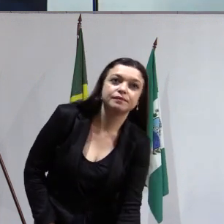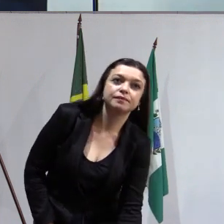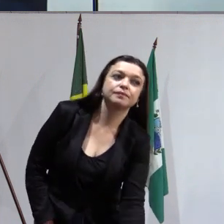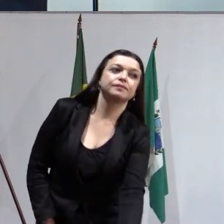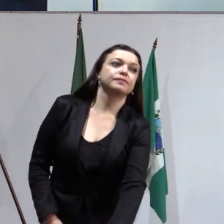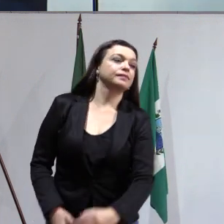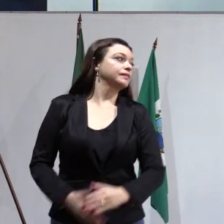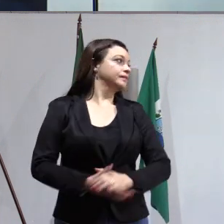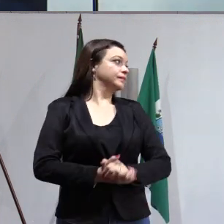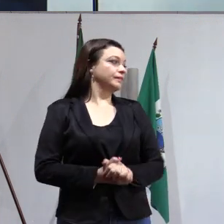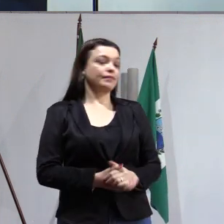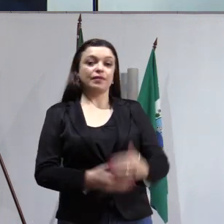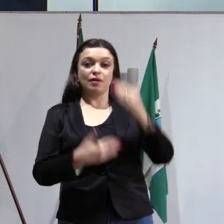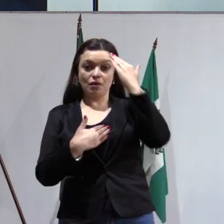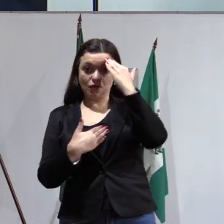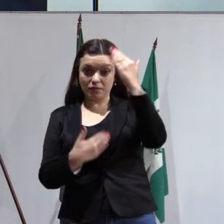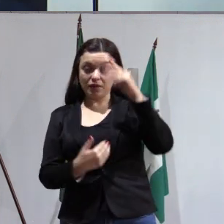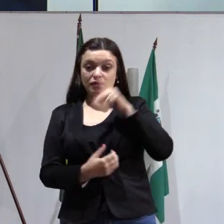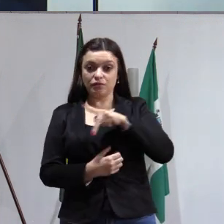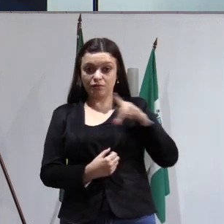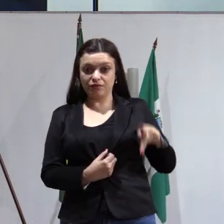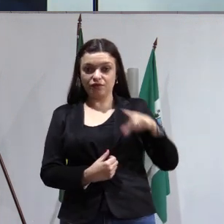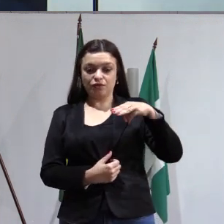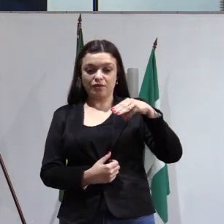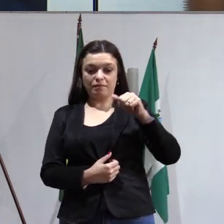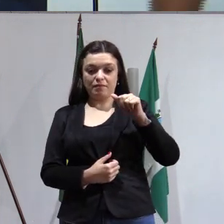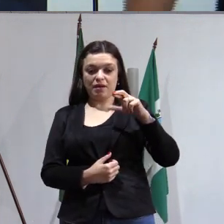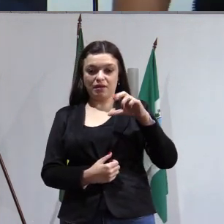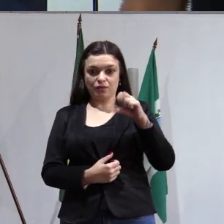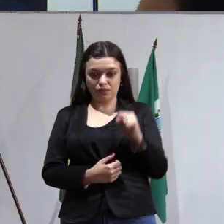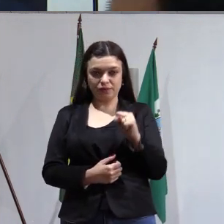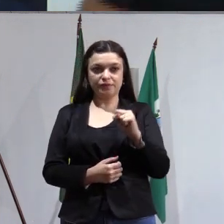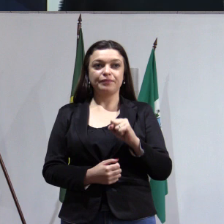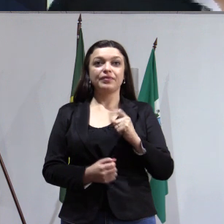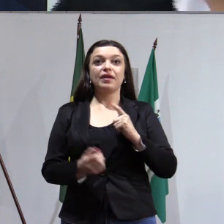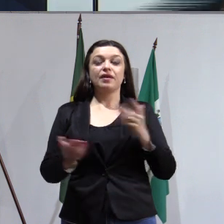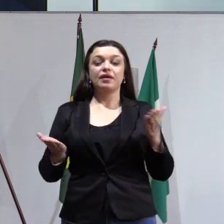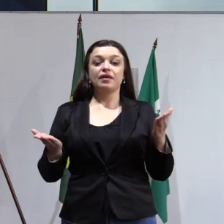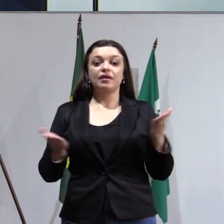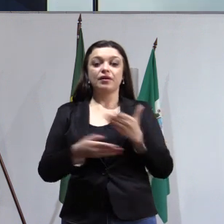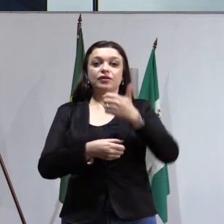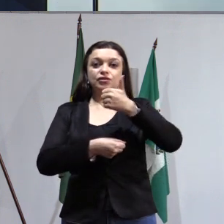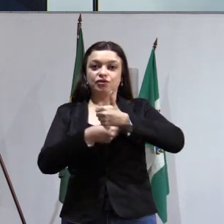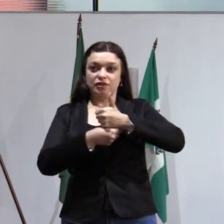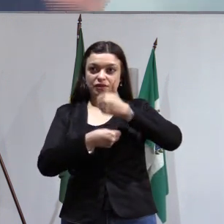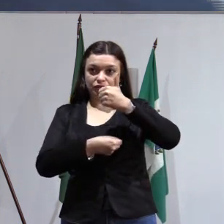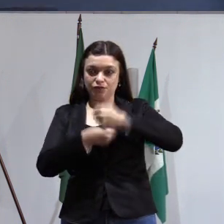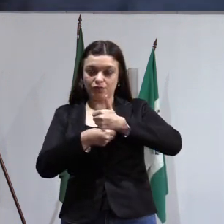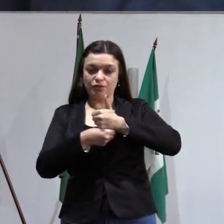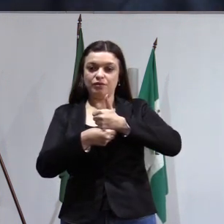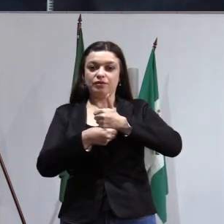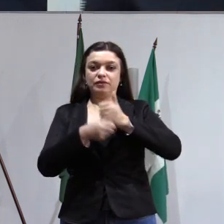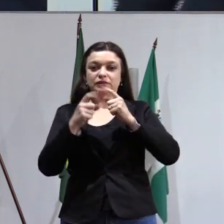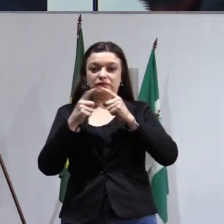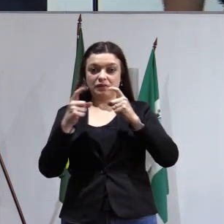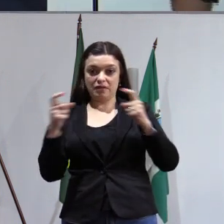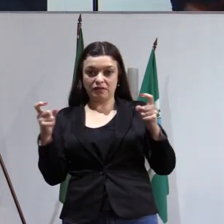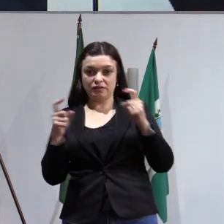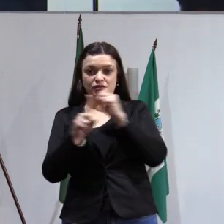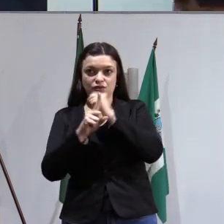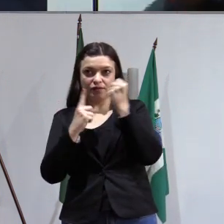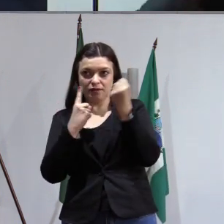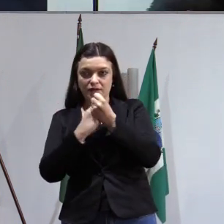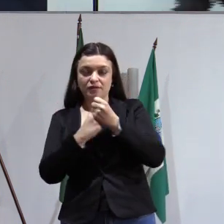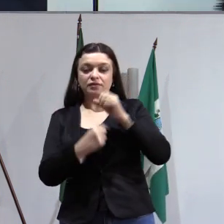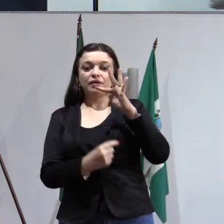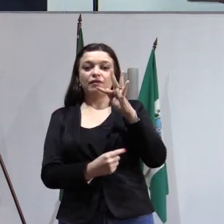Obrigado, professor Marcos Ferraz, diretor do setor de Ciências Sociais Aplicadas, professor Marcos Wagner da Fonseca.